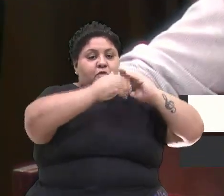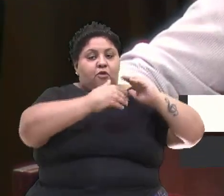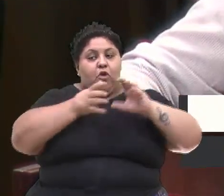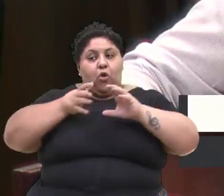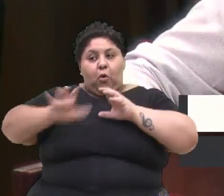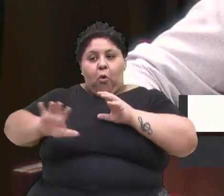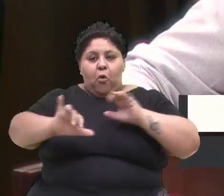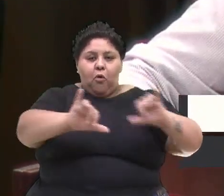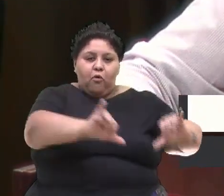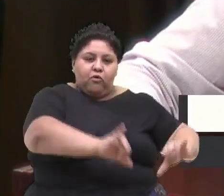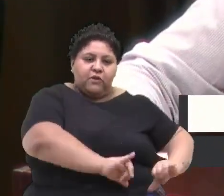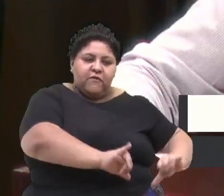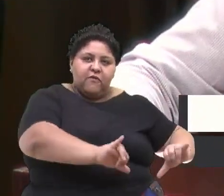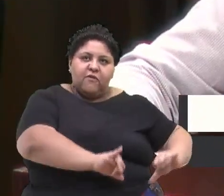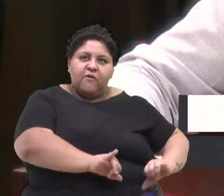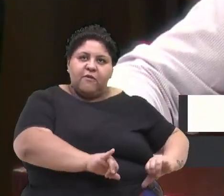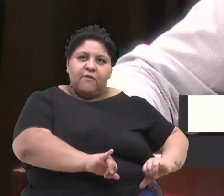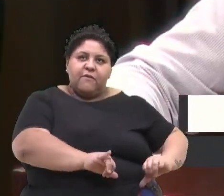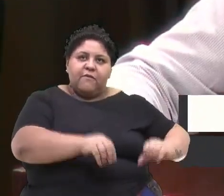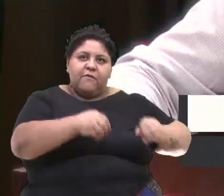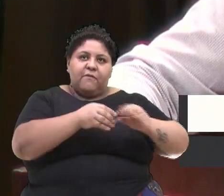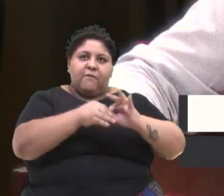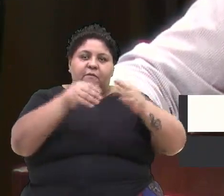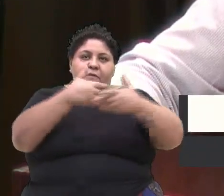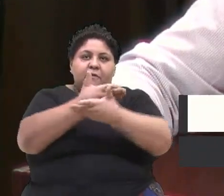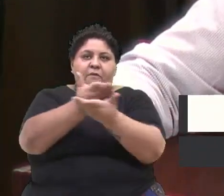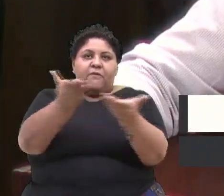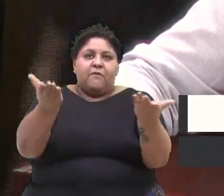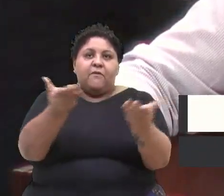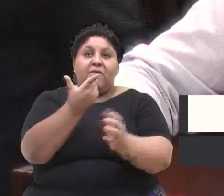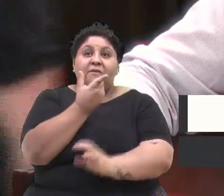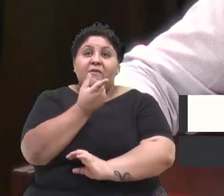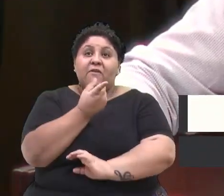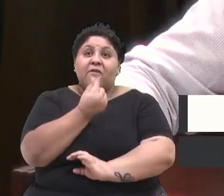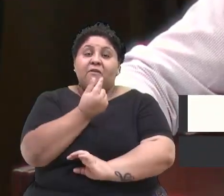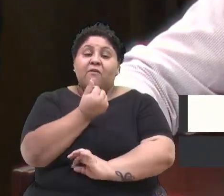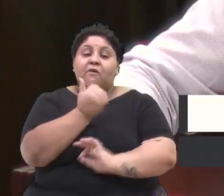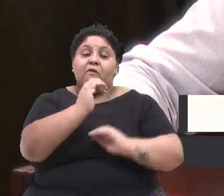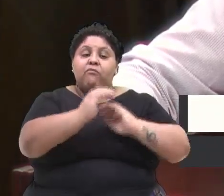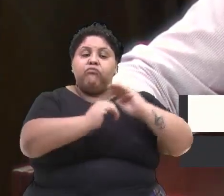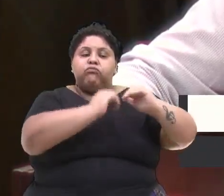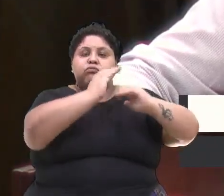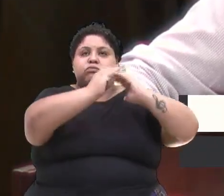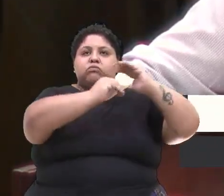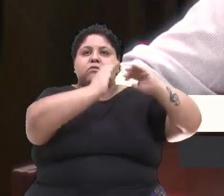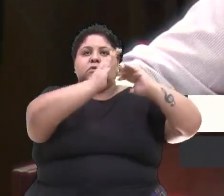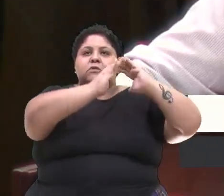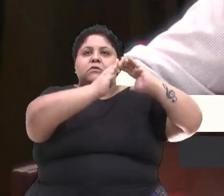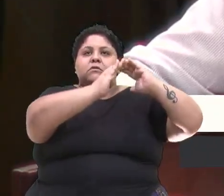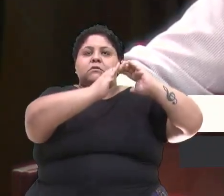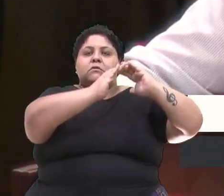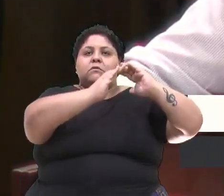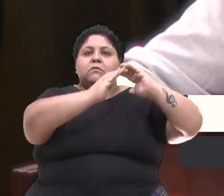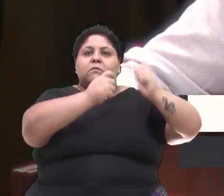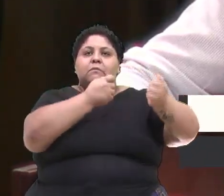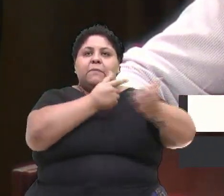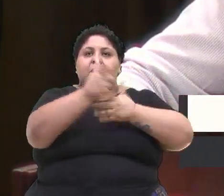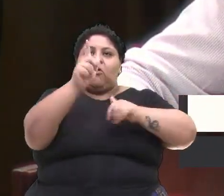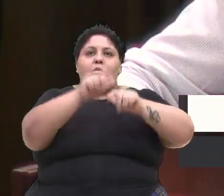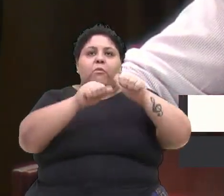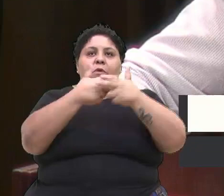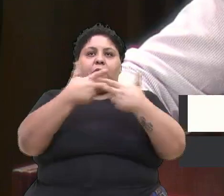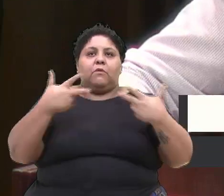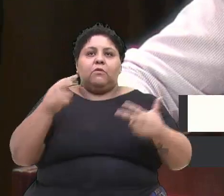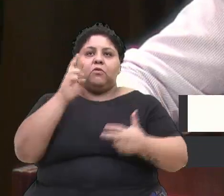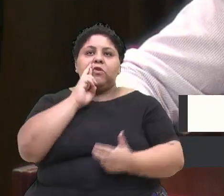o Ministério dispõe de recursos para a construção e para os equipamentos de um restaurante popular na